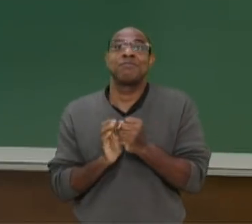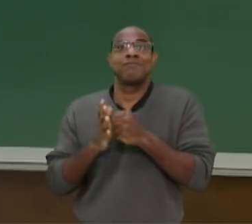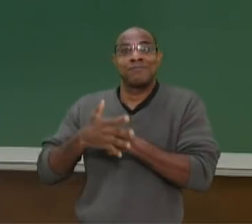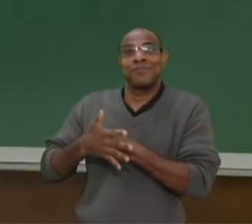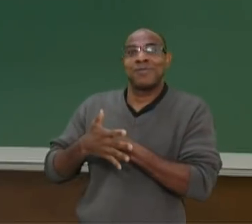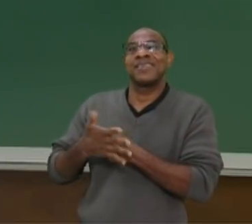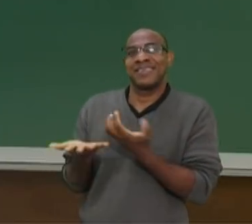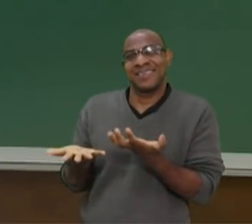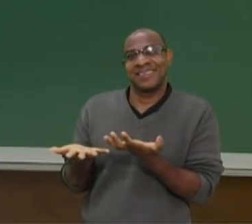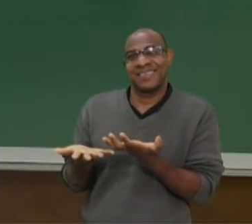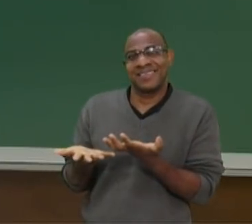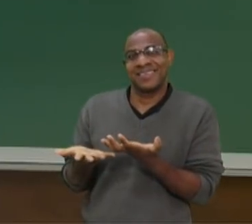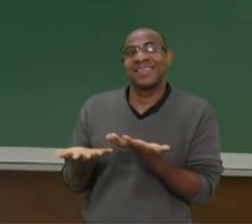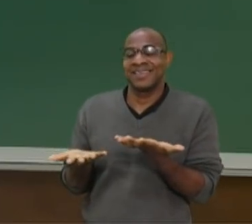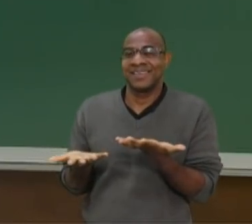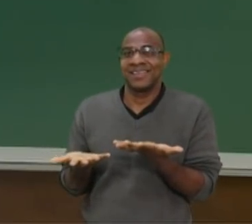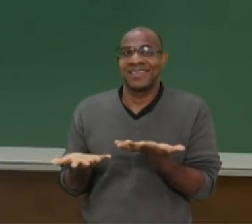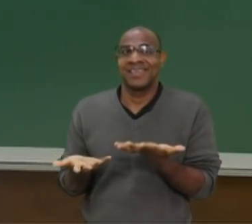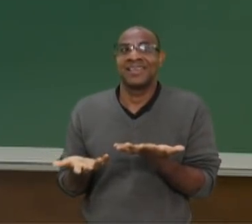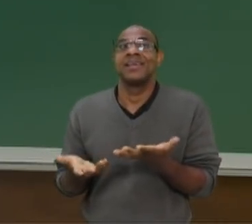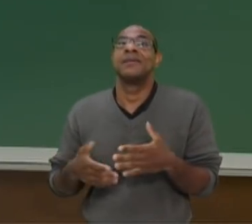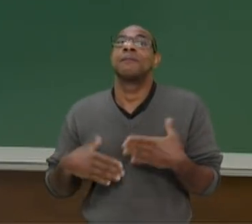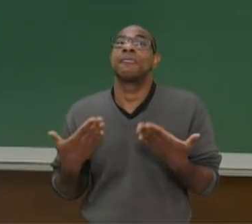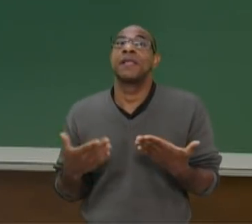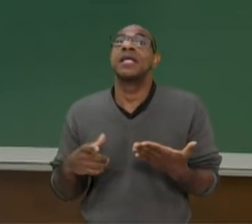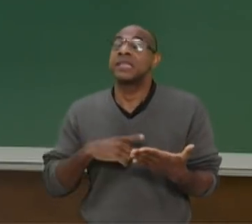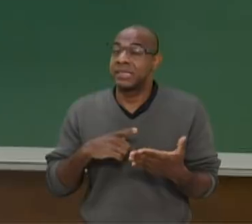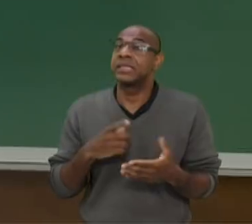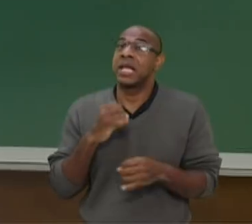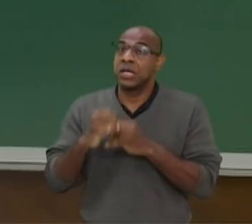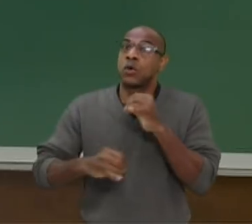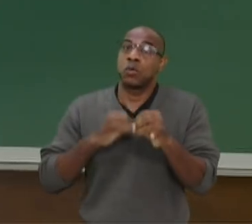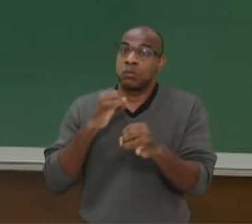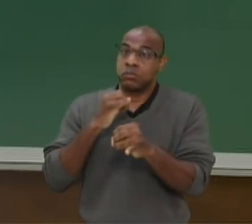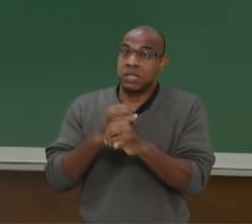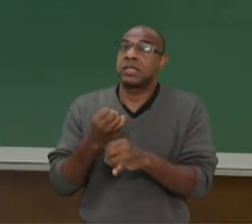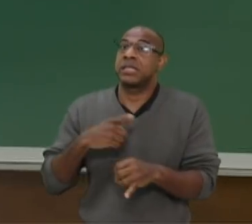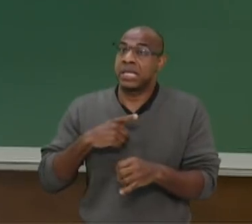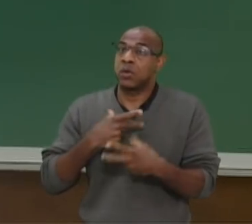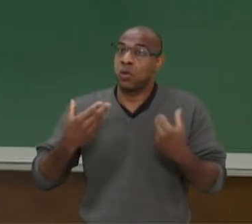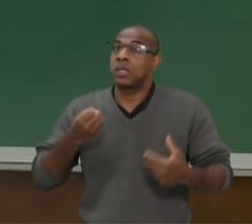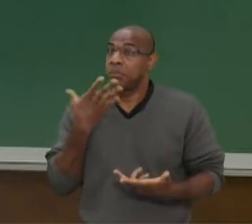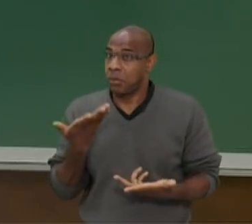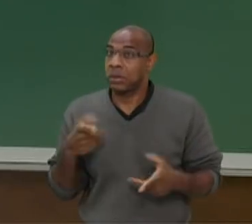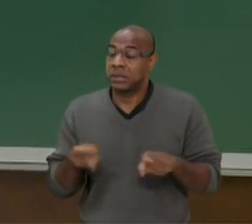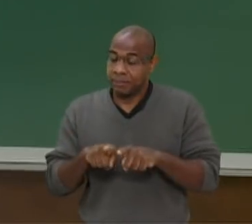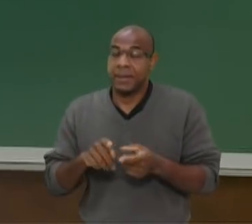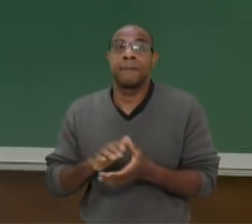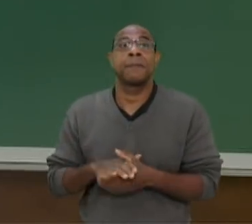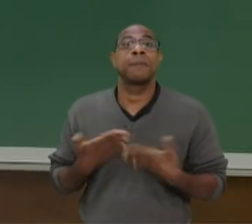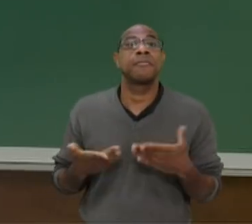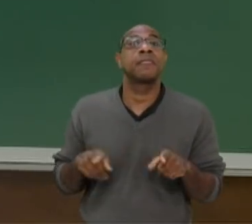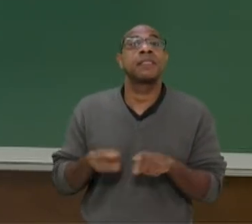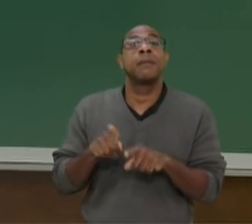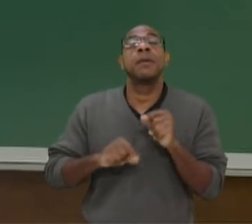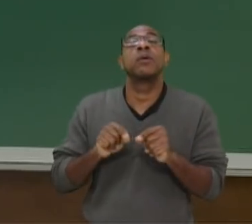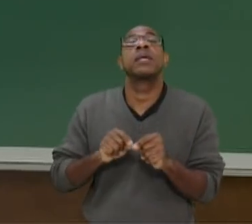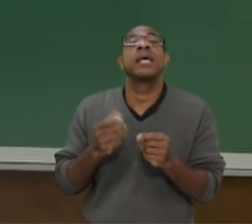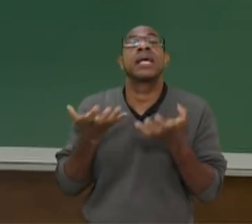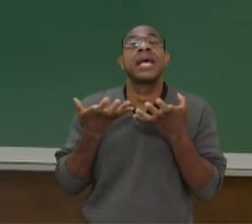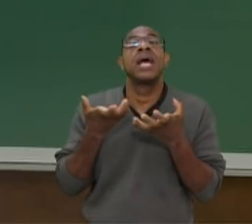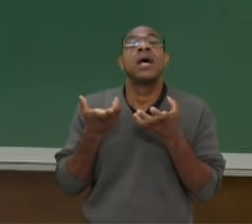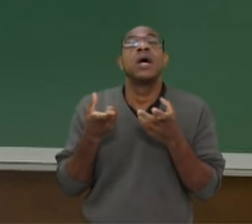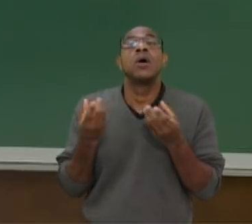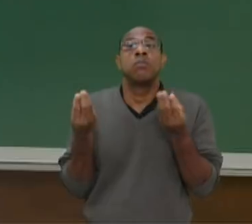a internet não somente tem malefícios, mas tem os benefícios. Mas eu quero também que vocês coloquem no